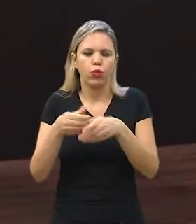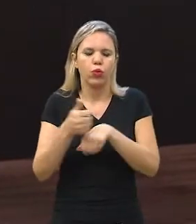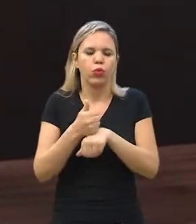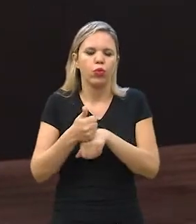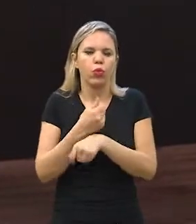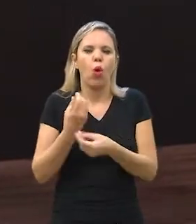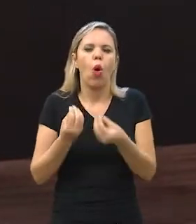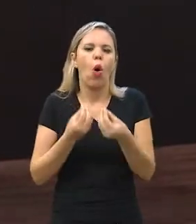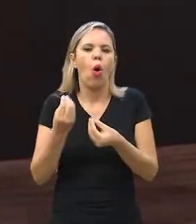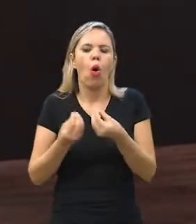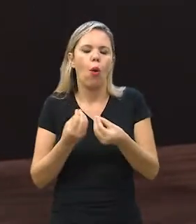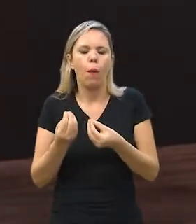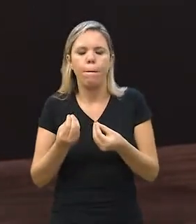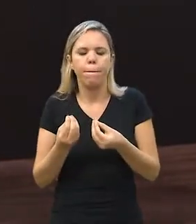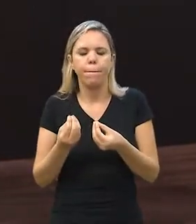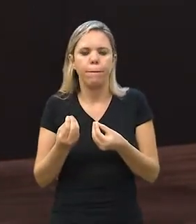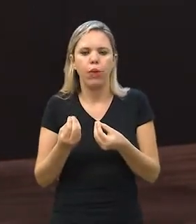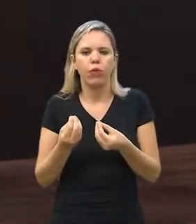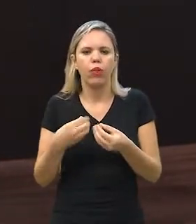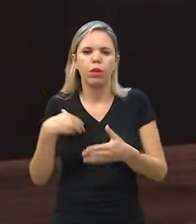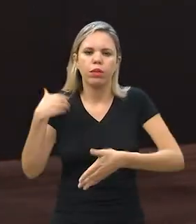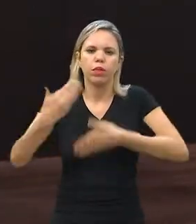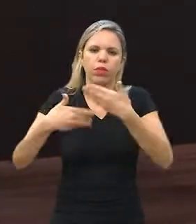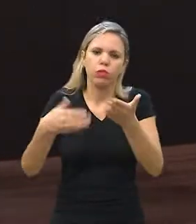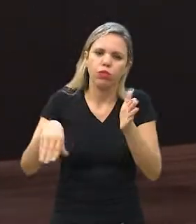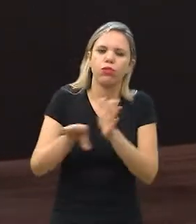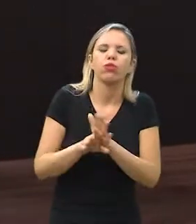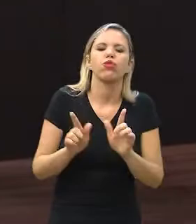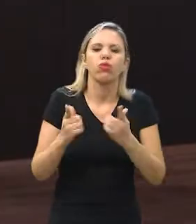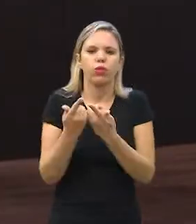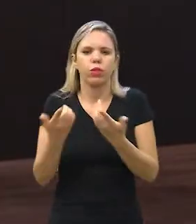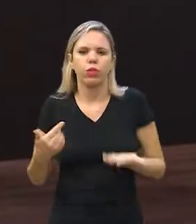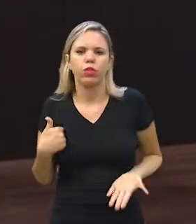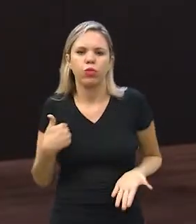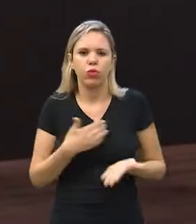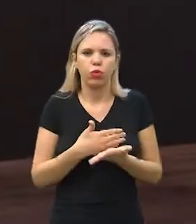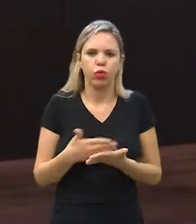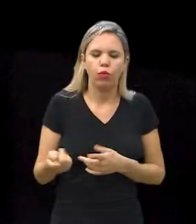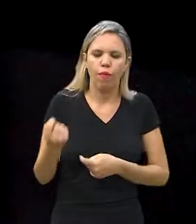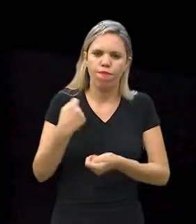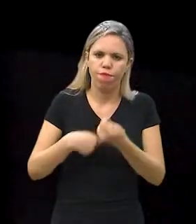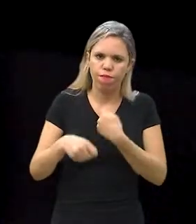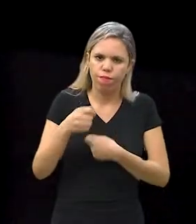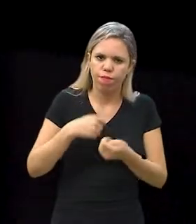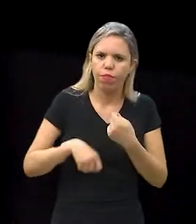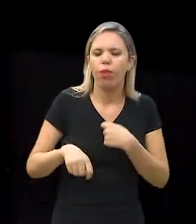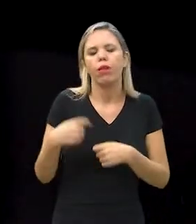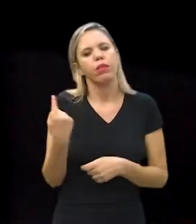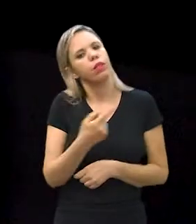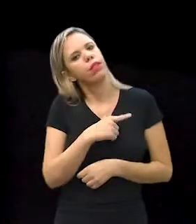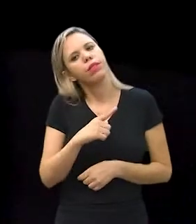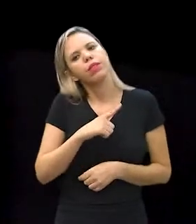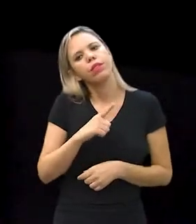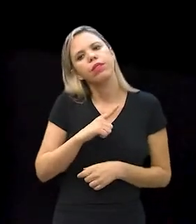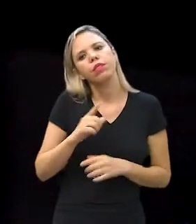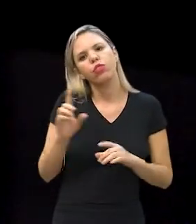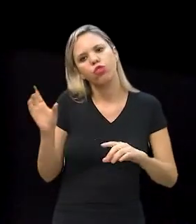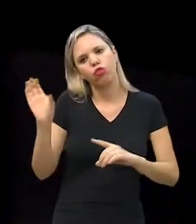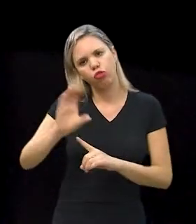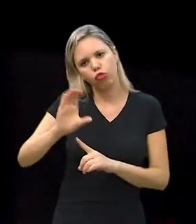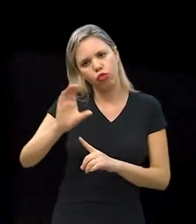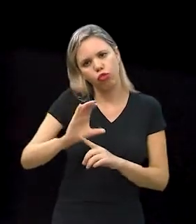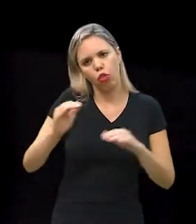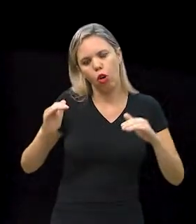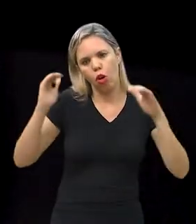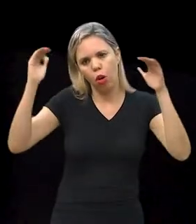de networking. Como foi esse caminhar até chegar a esse grupo? Eu comecei o negócio e a gente